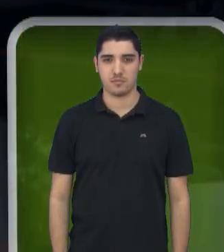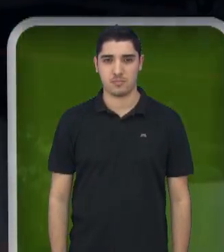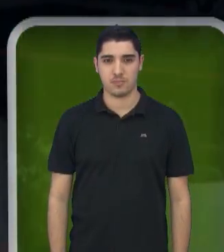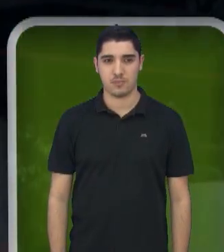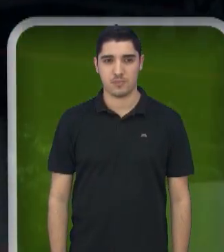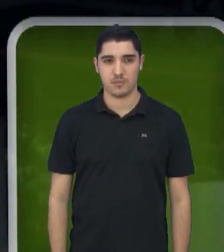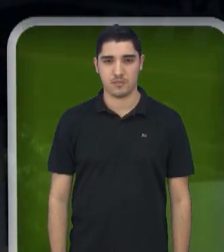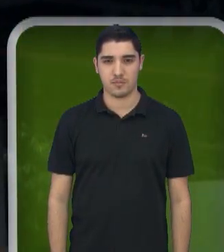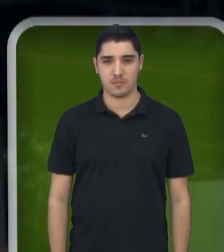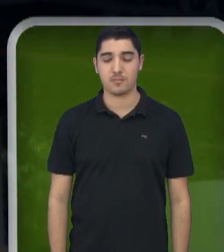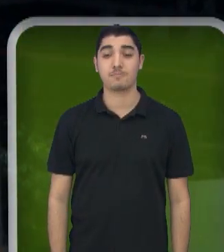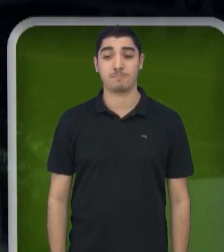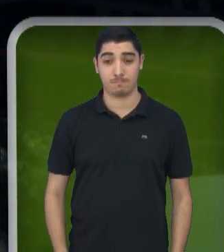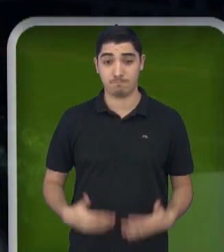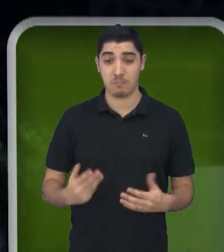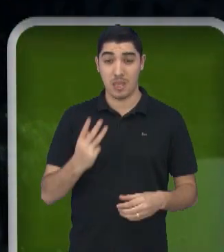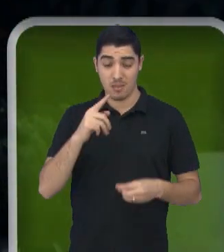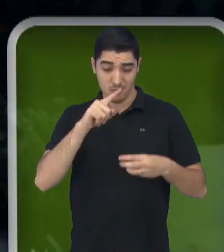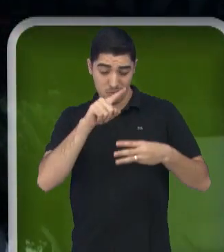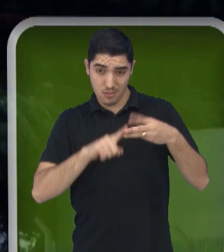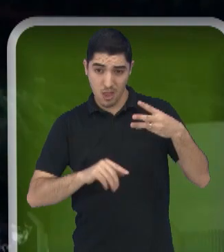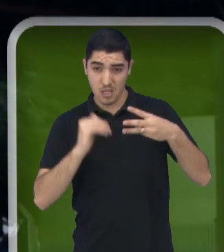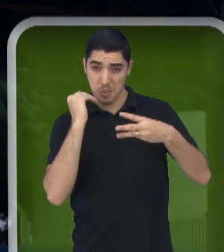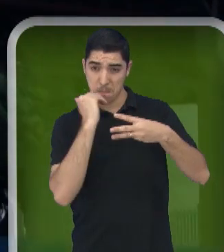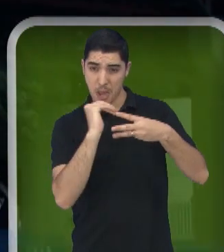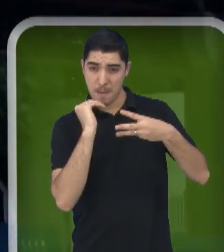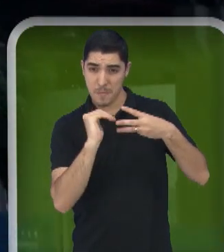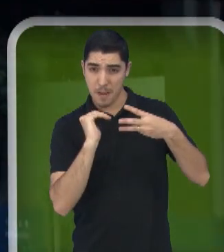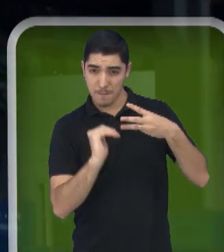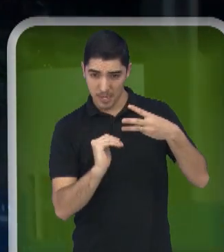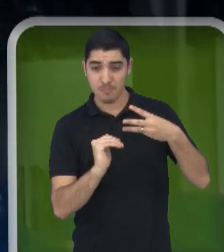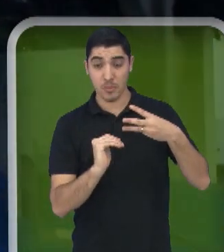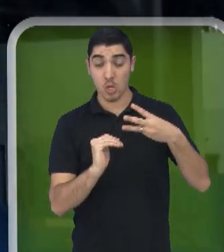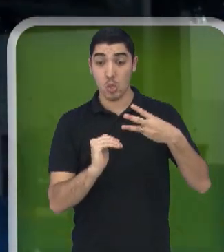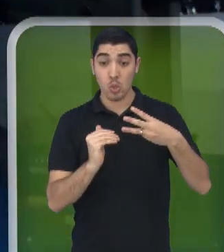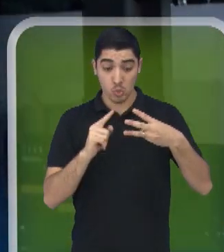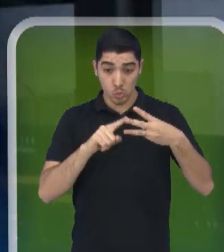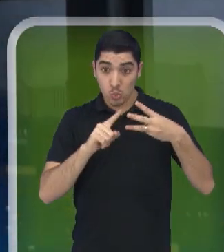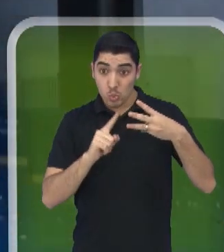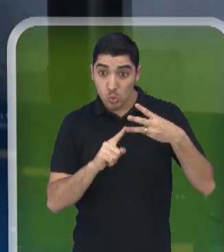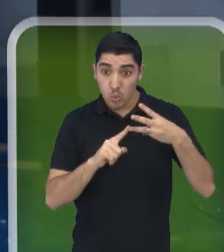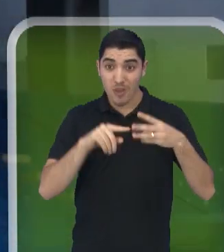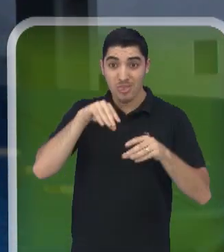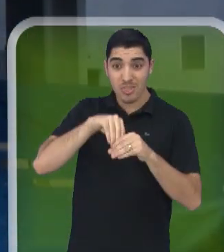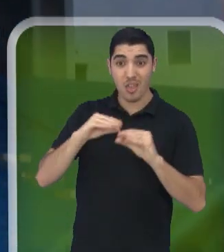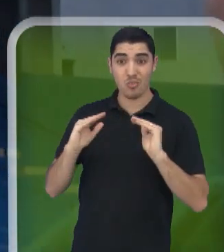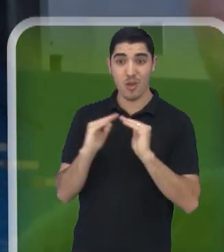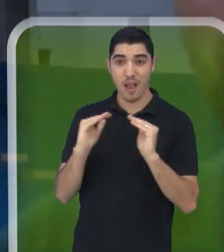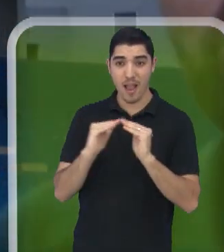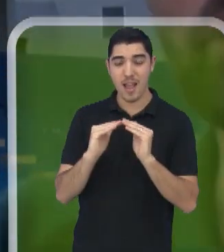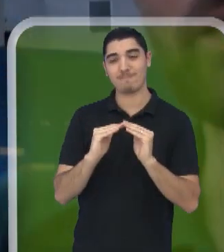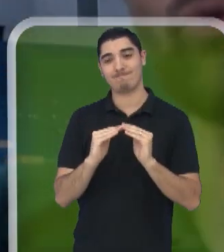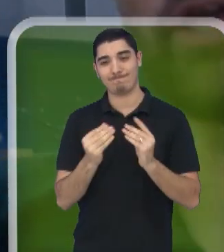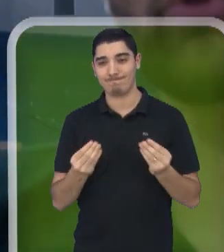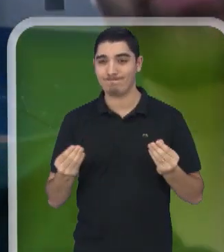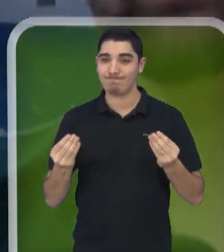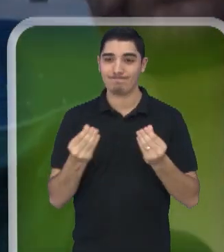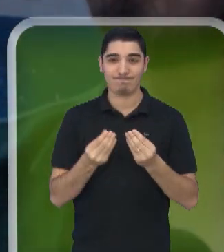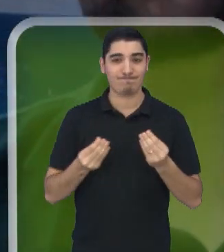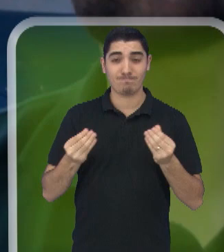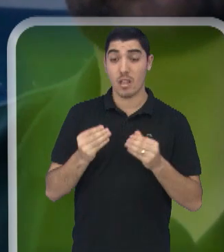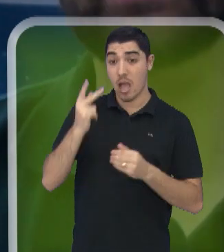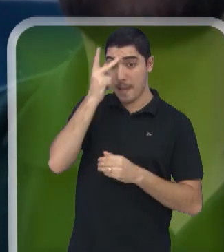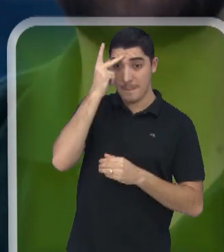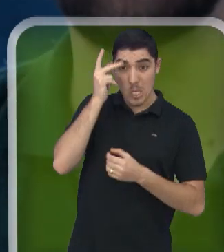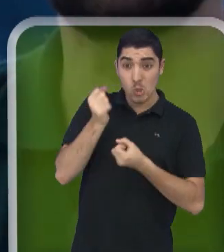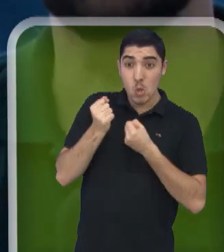Os três empates nas três primeiras rodadas, sendo duas aqui no estádio Martins Pereira, não foi o início de campeonato que a torcida